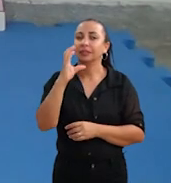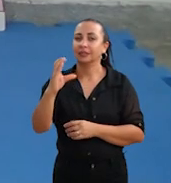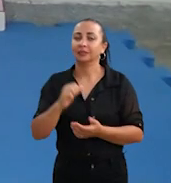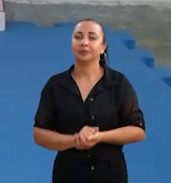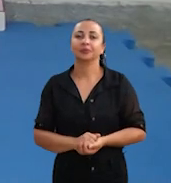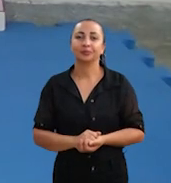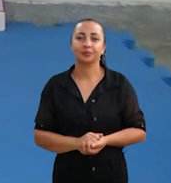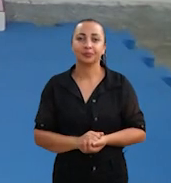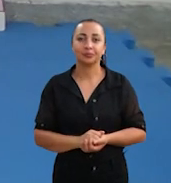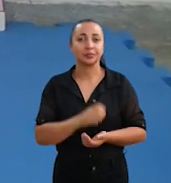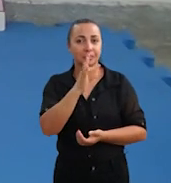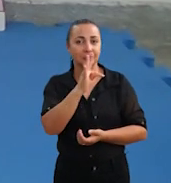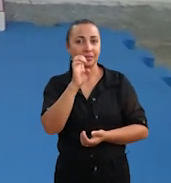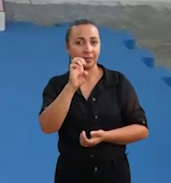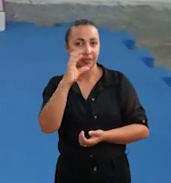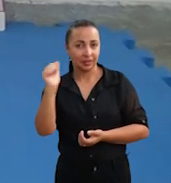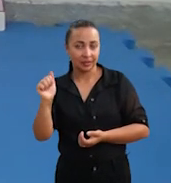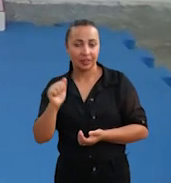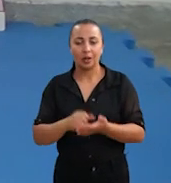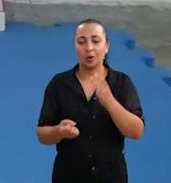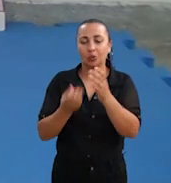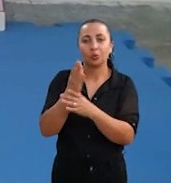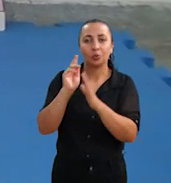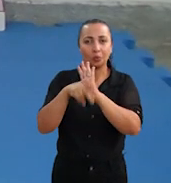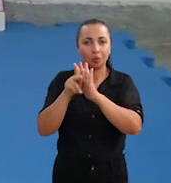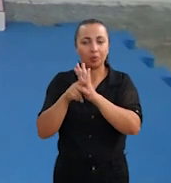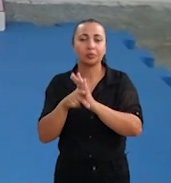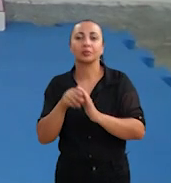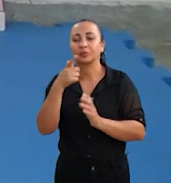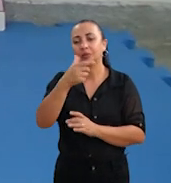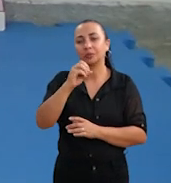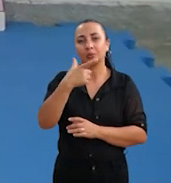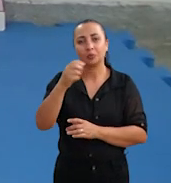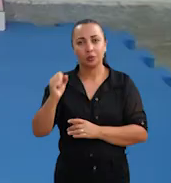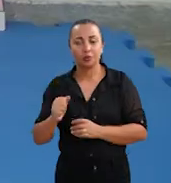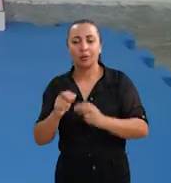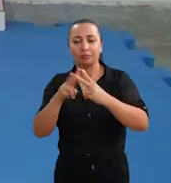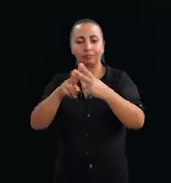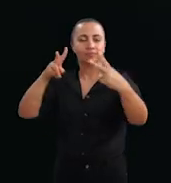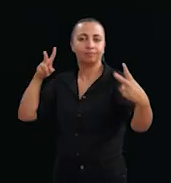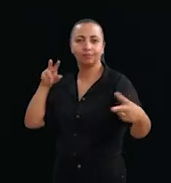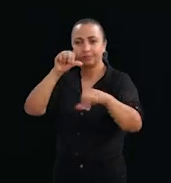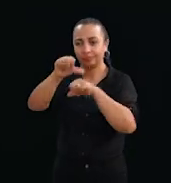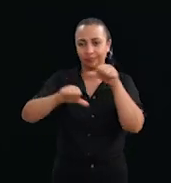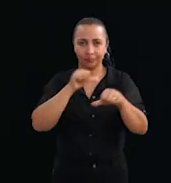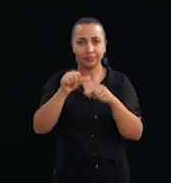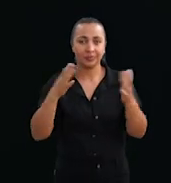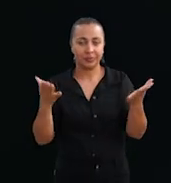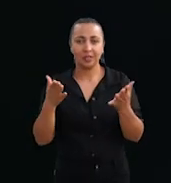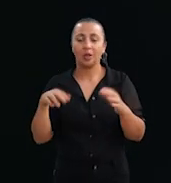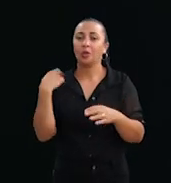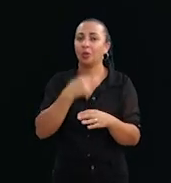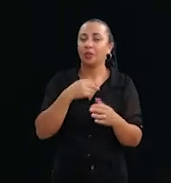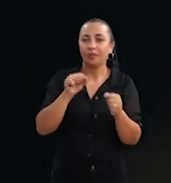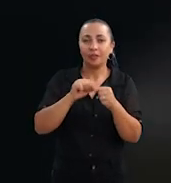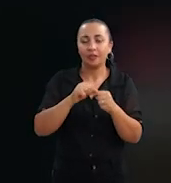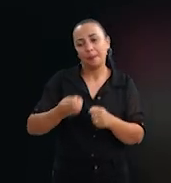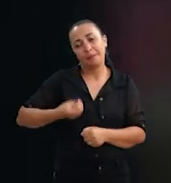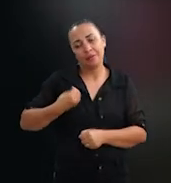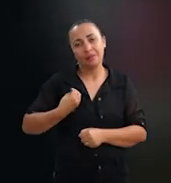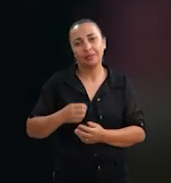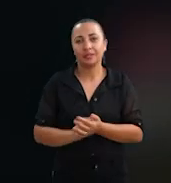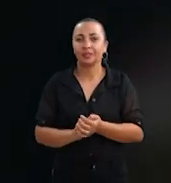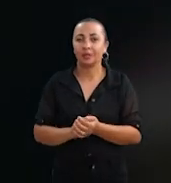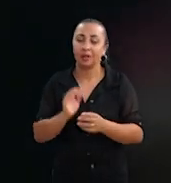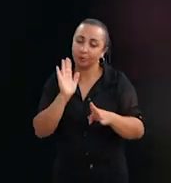O Movimento TEA, ele vem de um projeto do ano de 2021 que foi desenvolvido de forma remota e essa versão agora a gente faz de forma presencial.